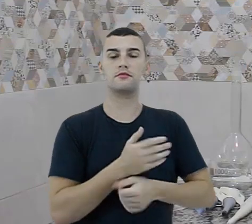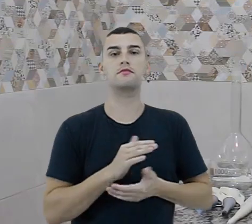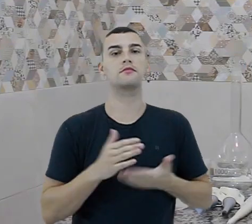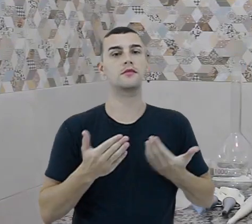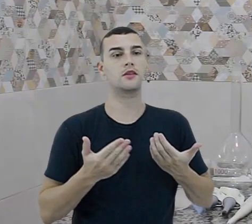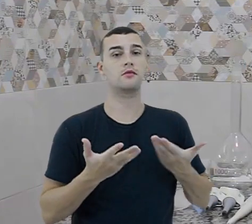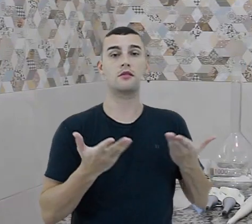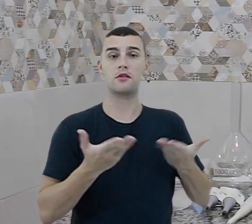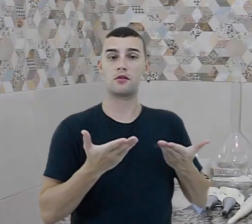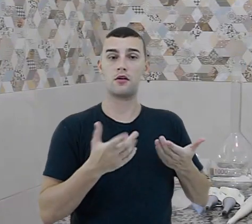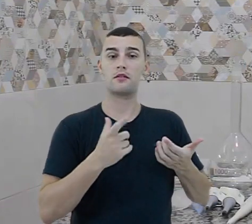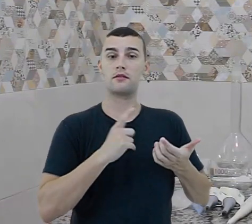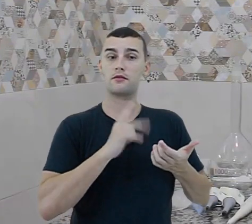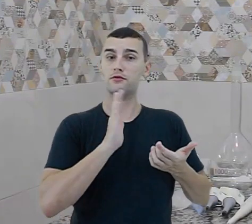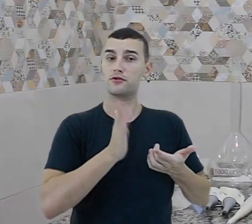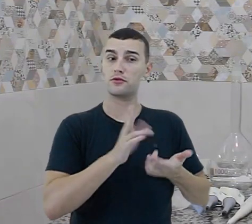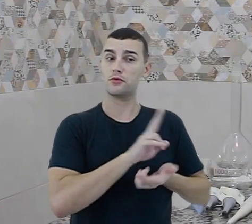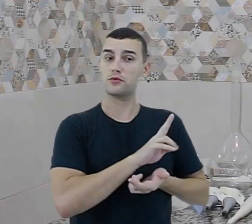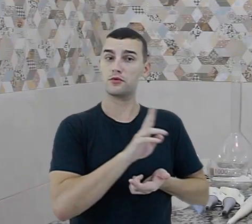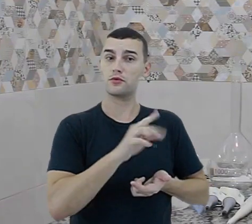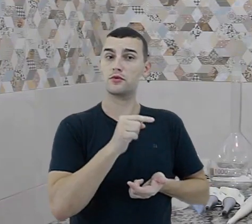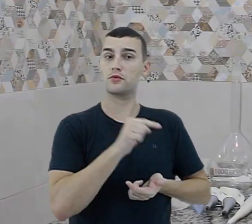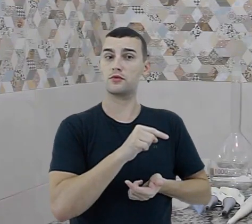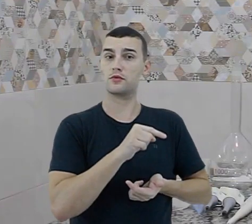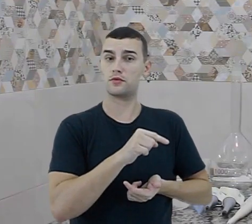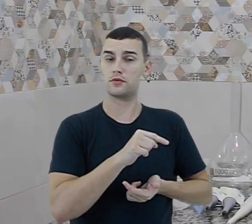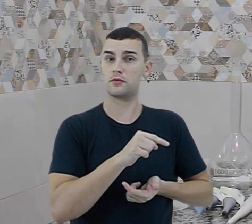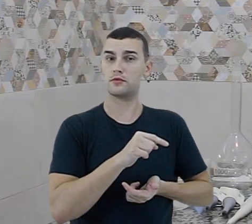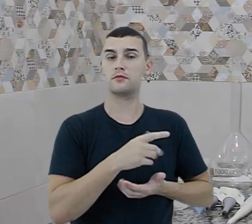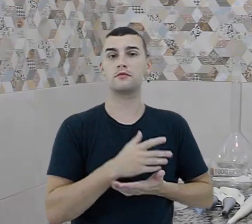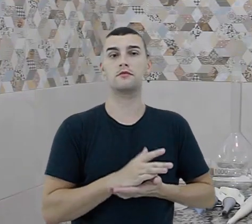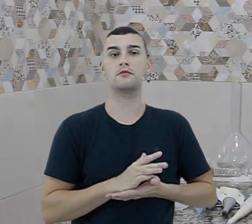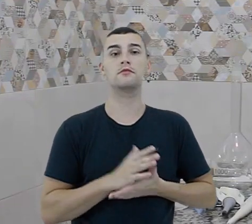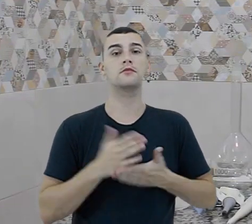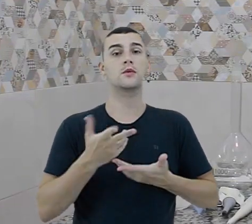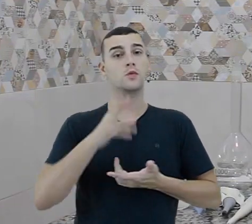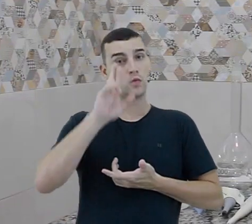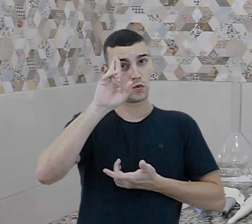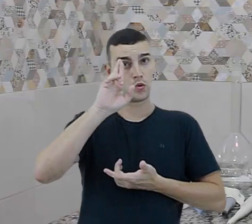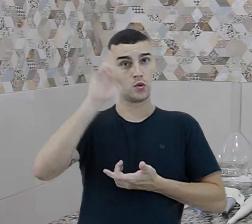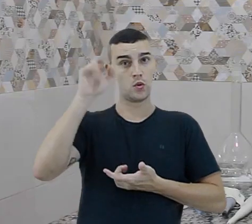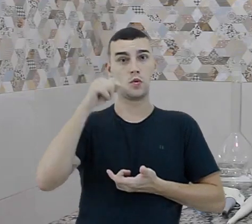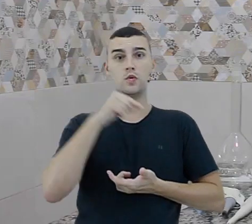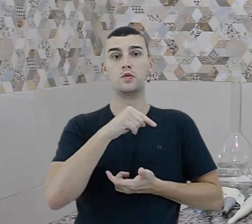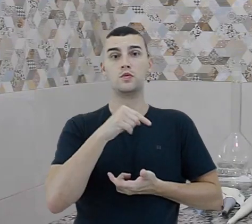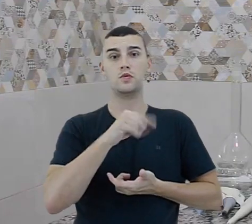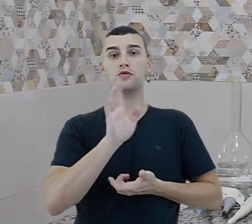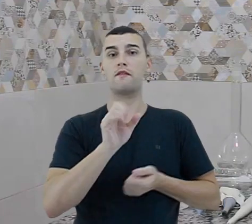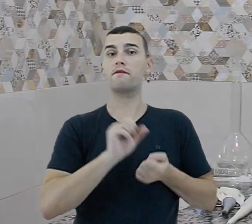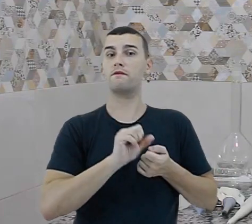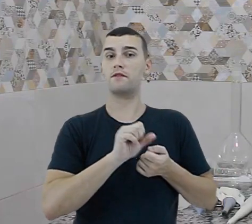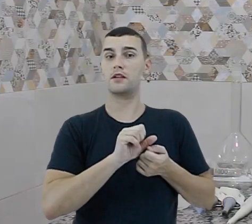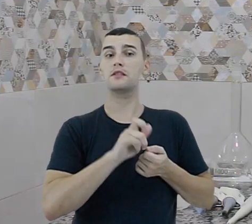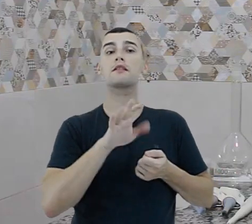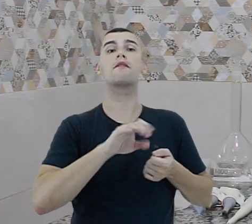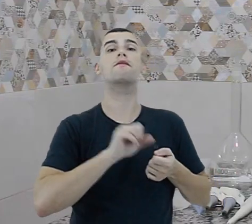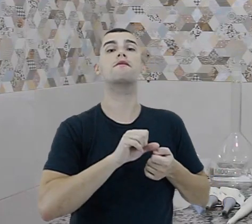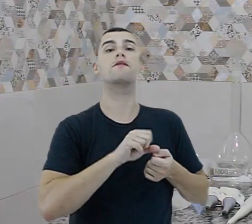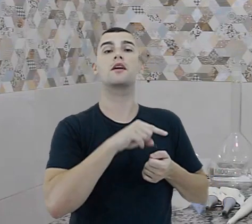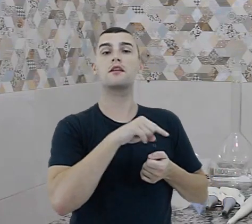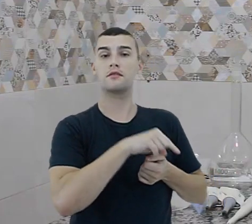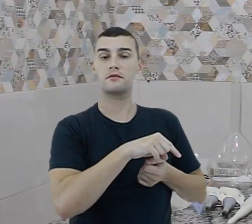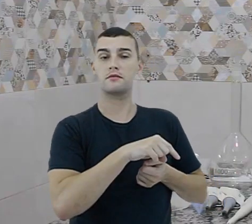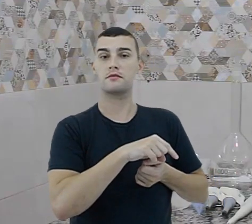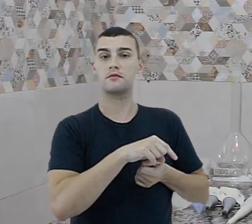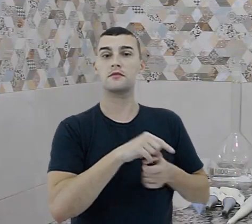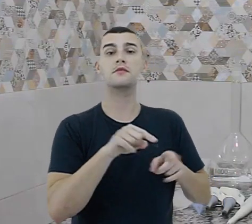protegi essa fita adesiva. Essa solução ela está identificada, o proprietário dela está identificado, quem